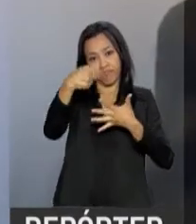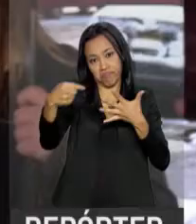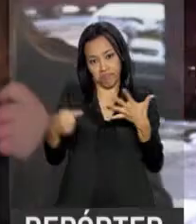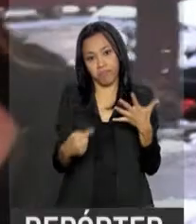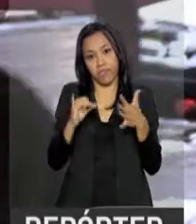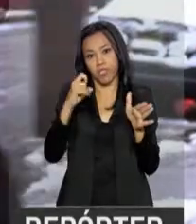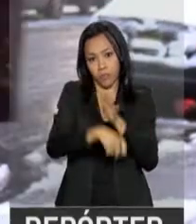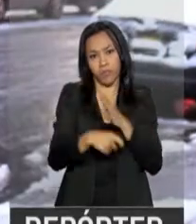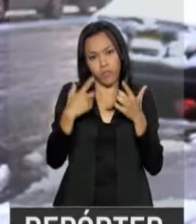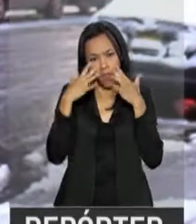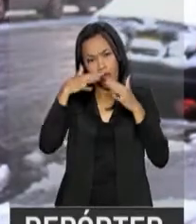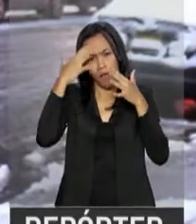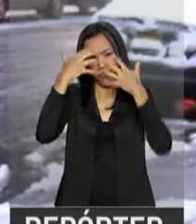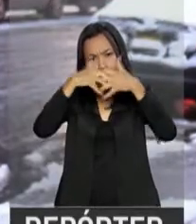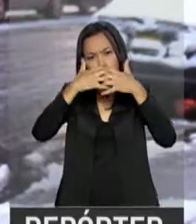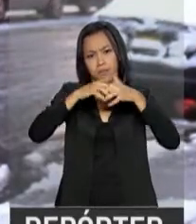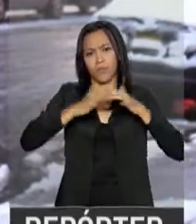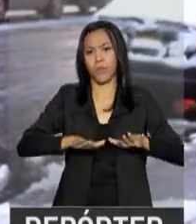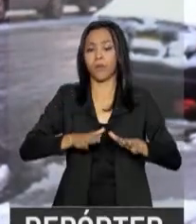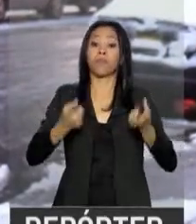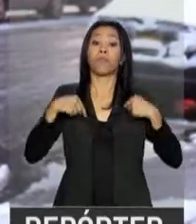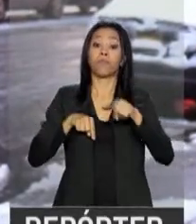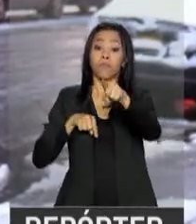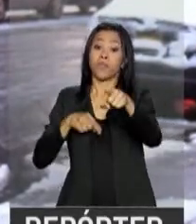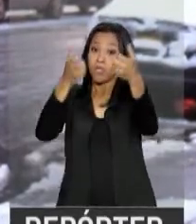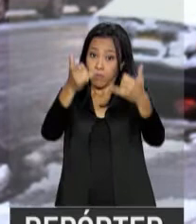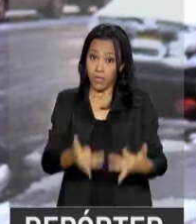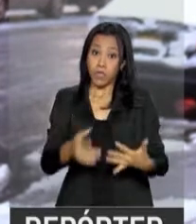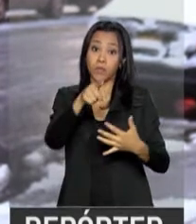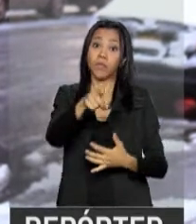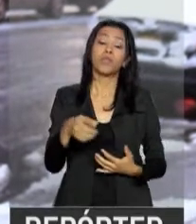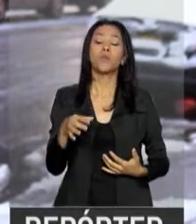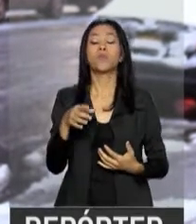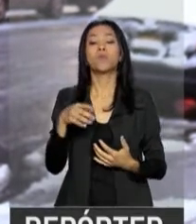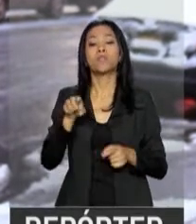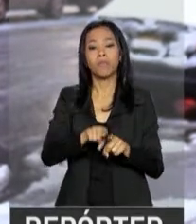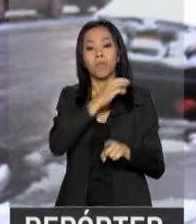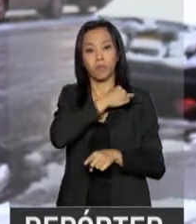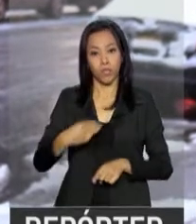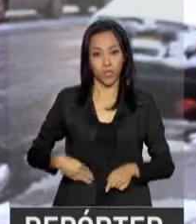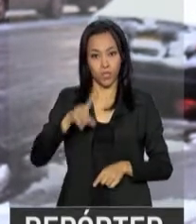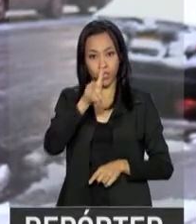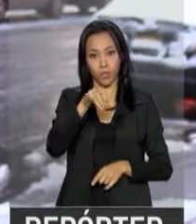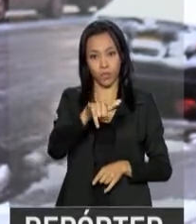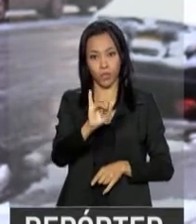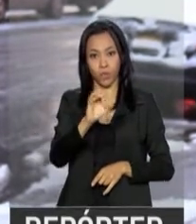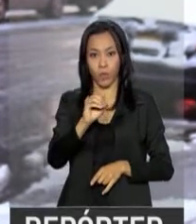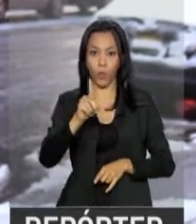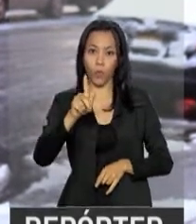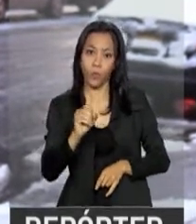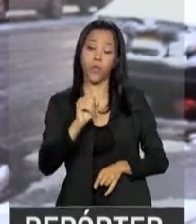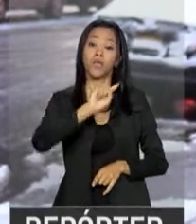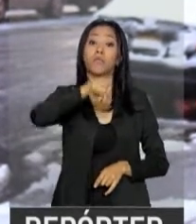calma o ministro do planejamento orçamento e gestão de oliveira também está em nova york depois de se reunir